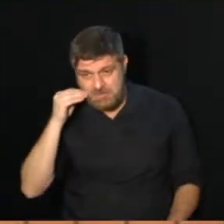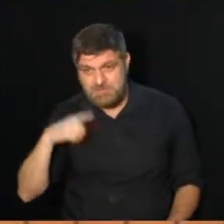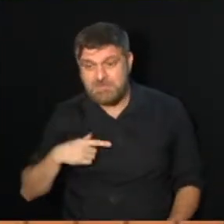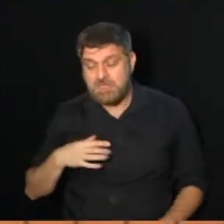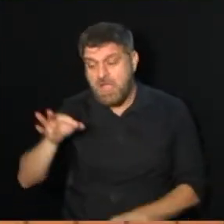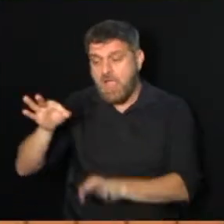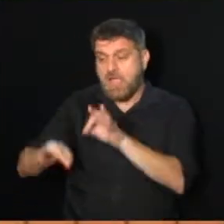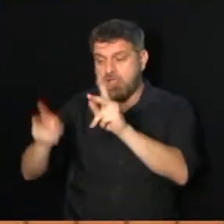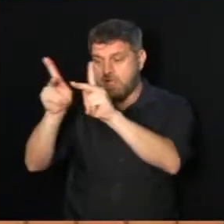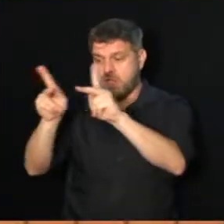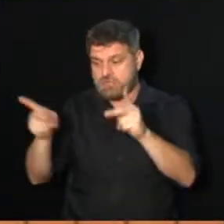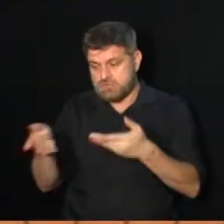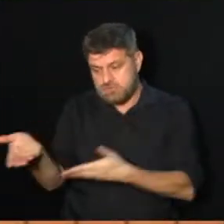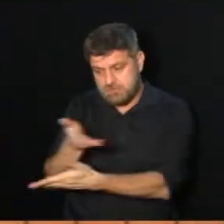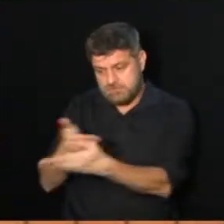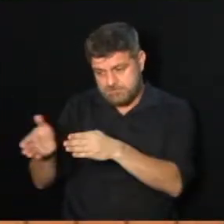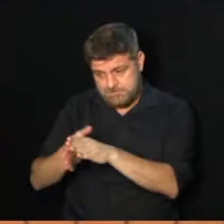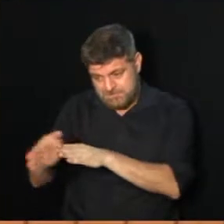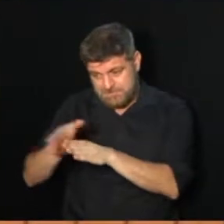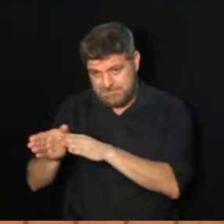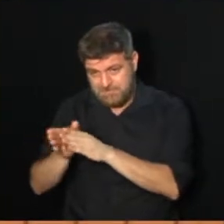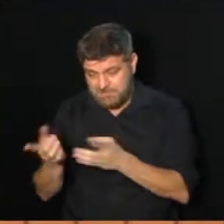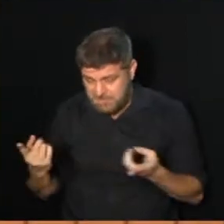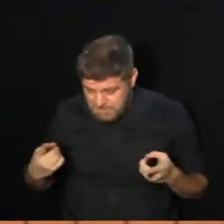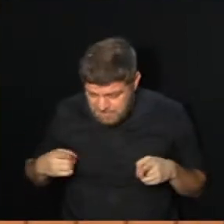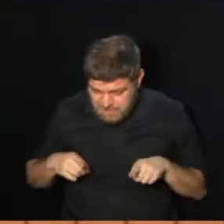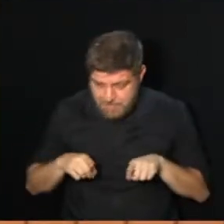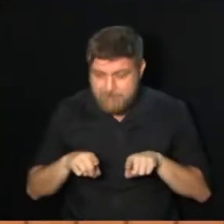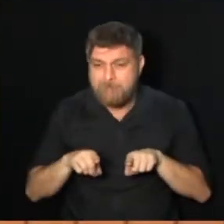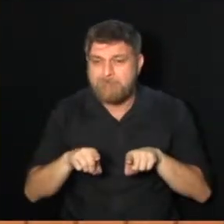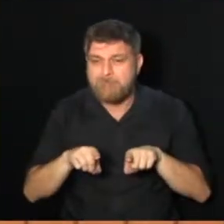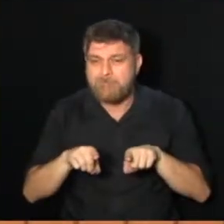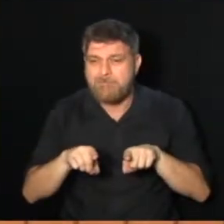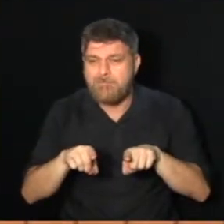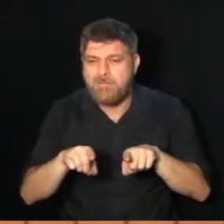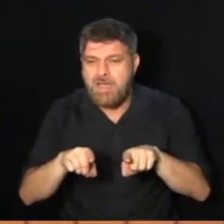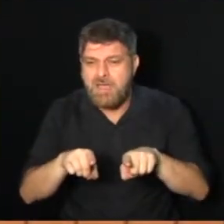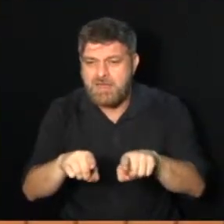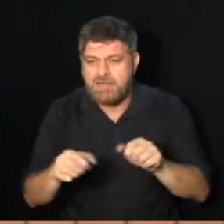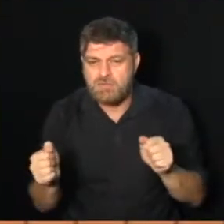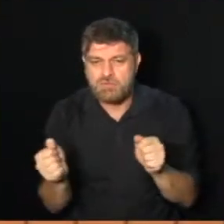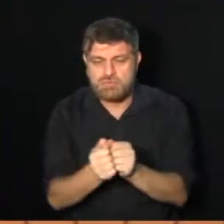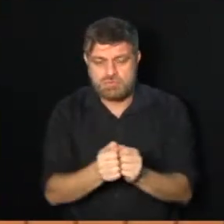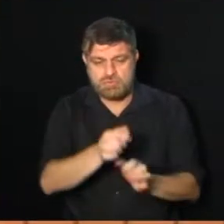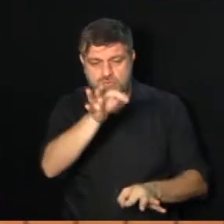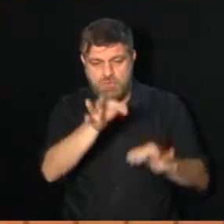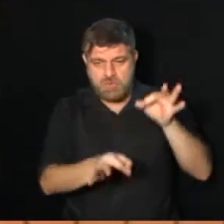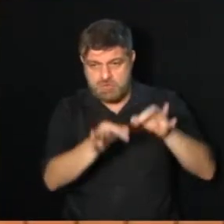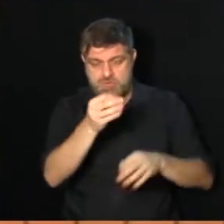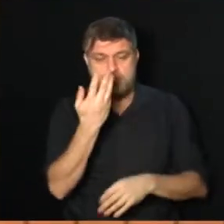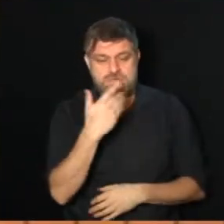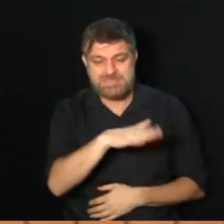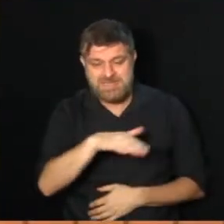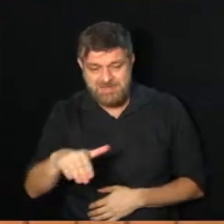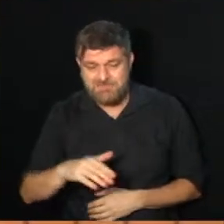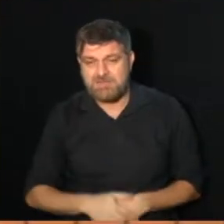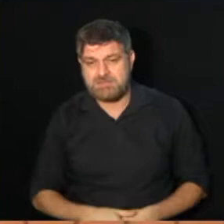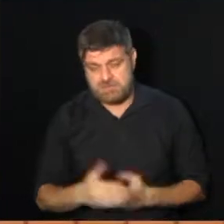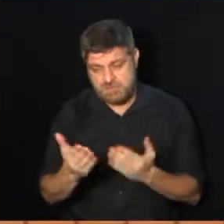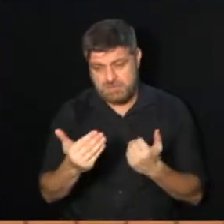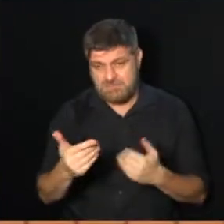para, em paralelo, né, com o trabalho da Justiça da Infância e da Juventude, dar uma resposta